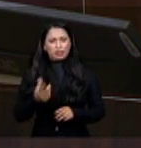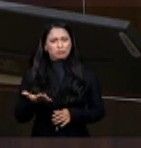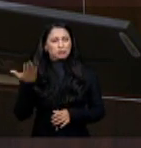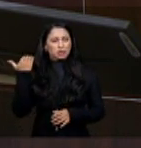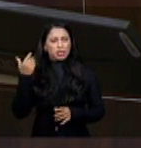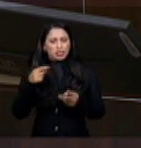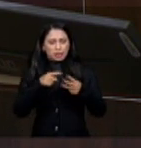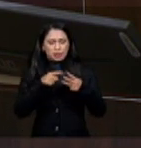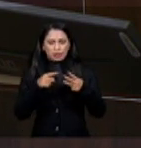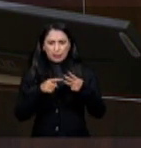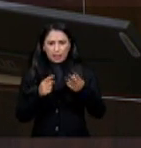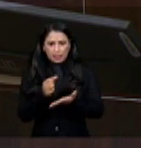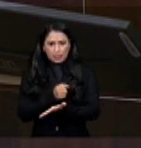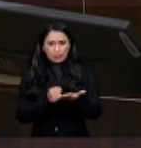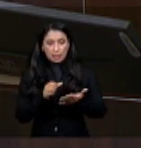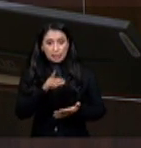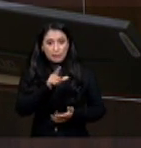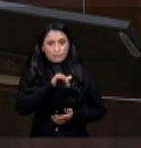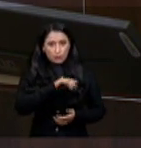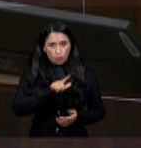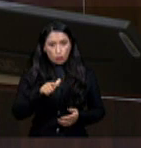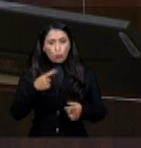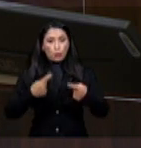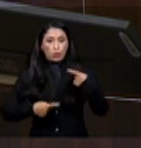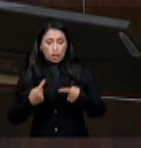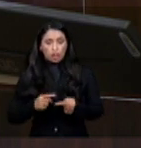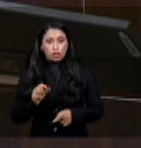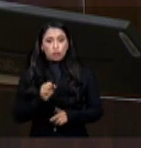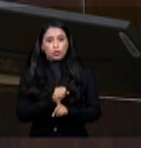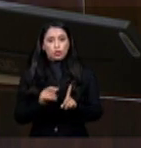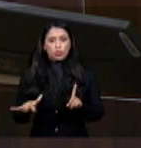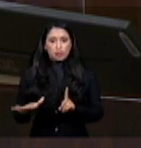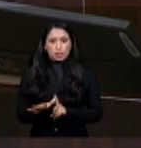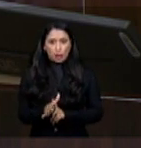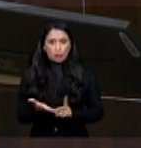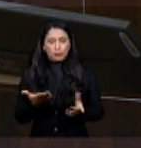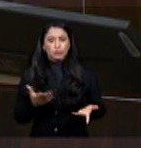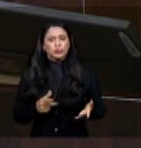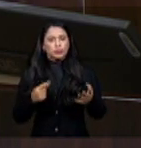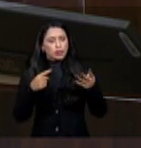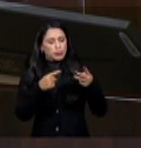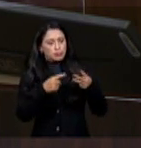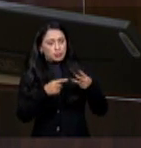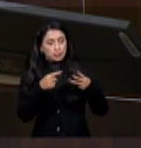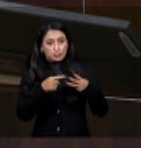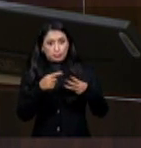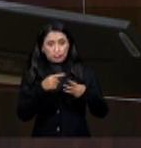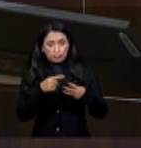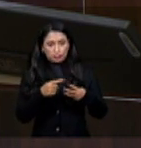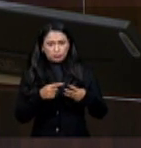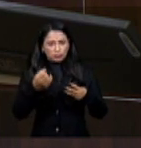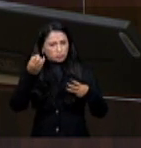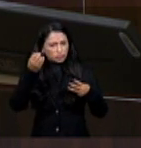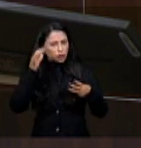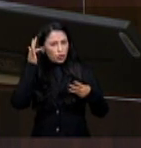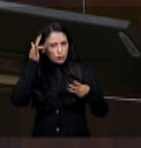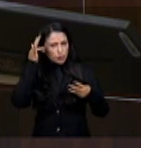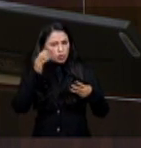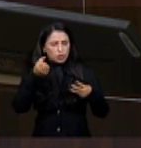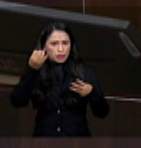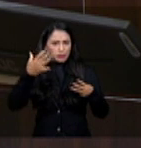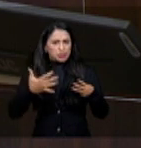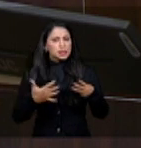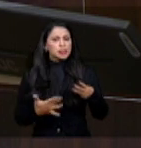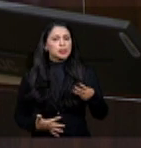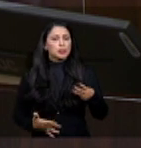conjugação de três elementos o civil o político social e e a respeito desses elementos explica macho que o elemento civil